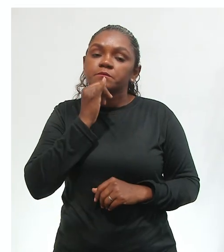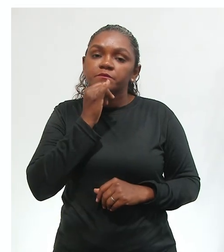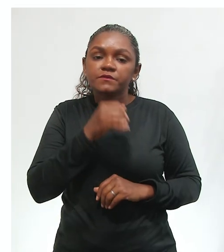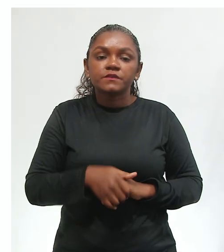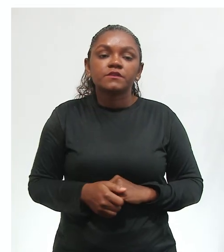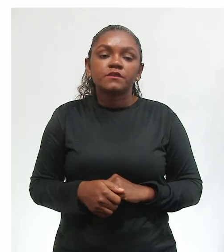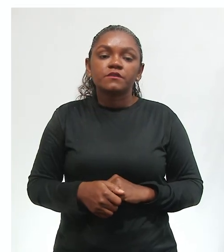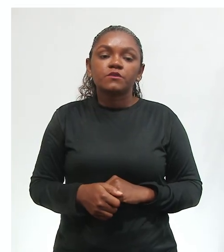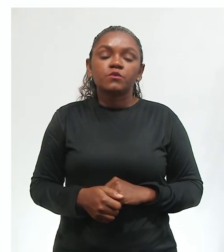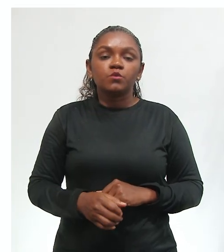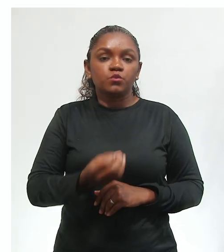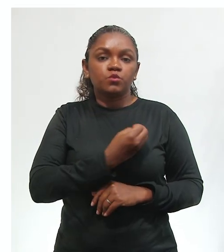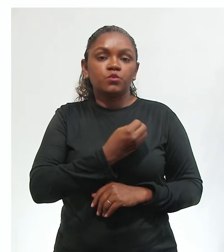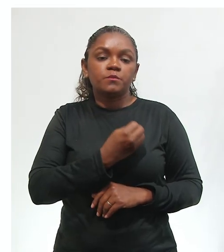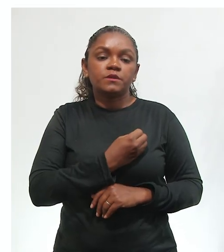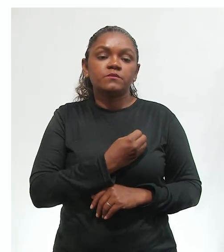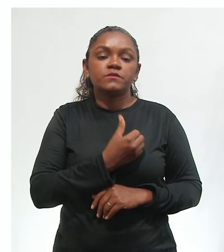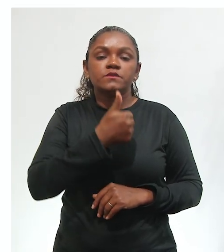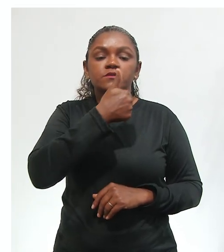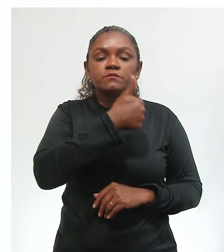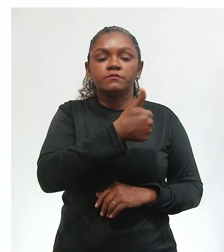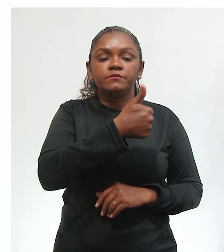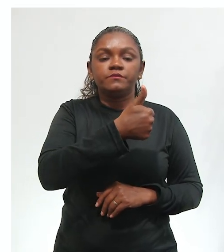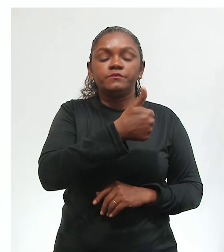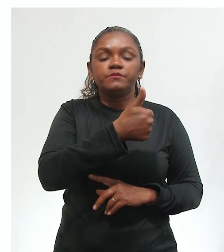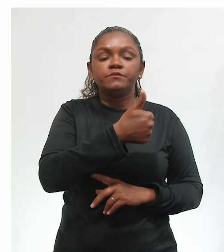falo o número